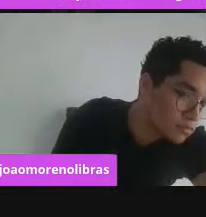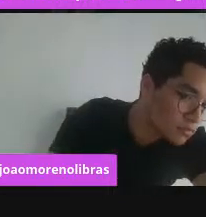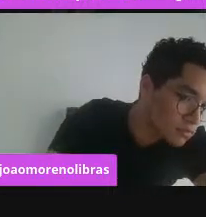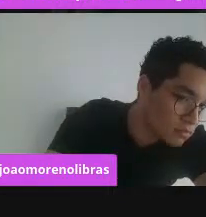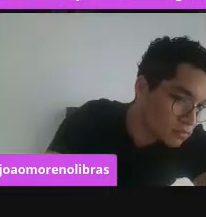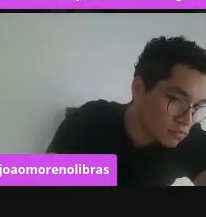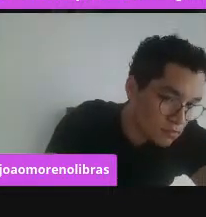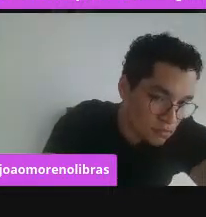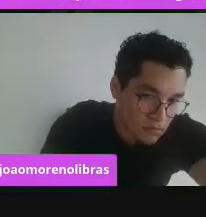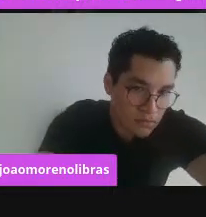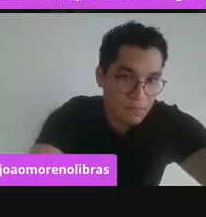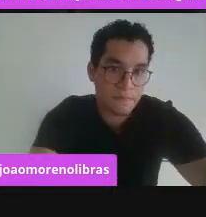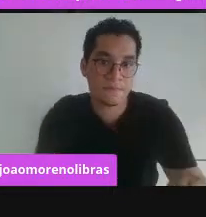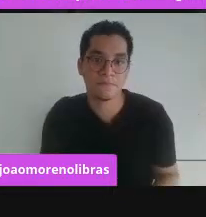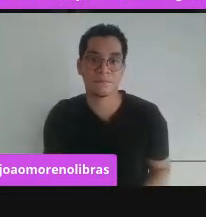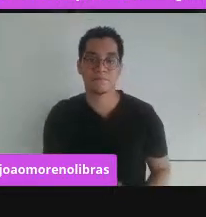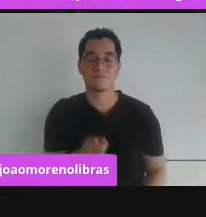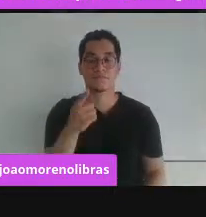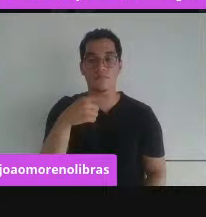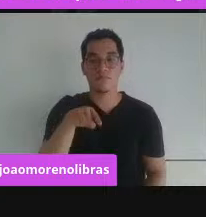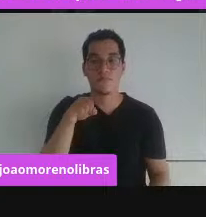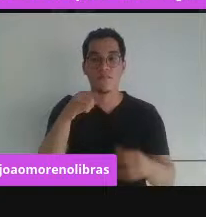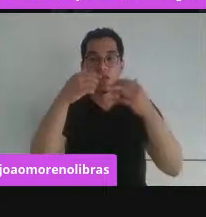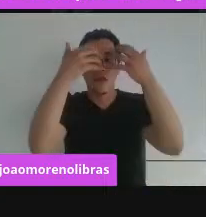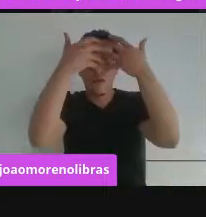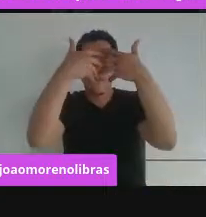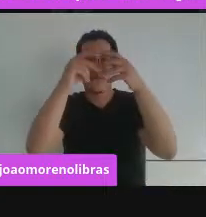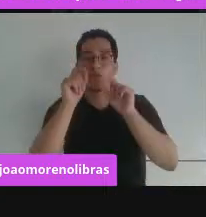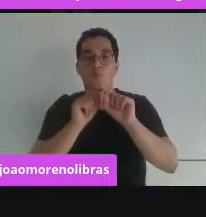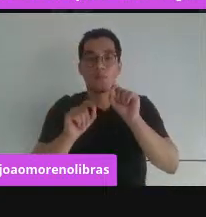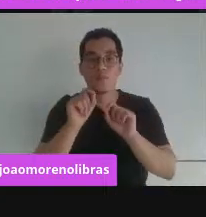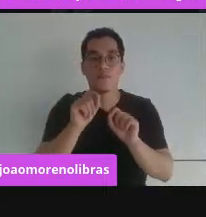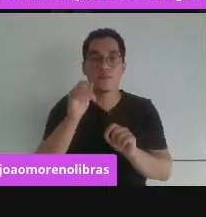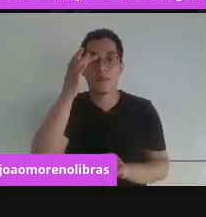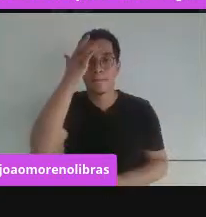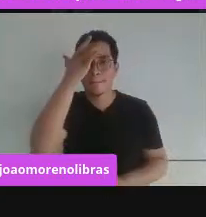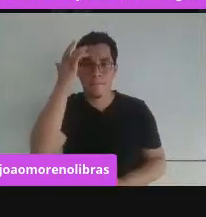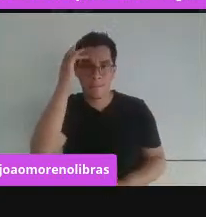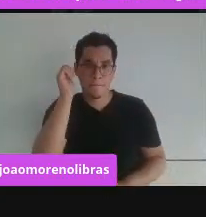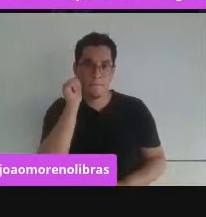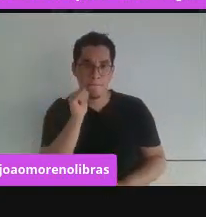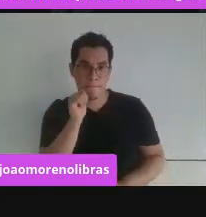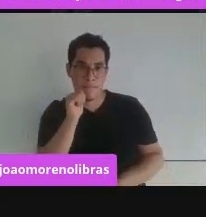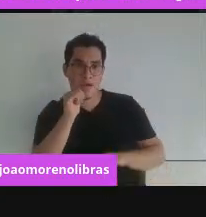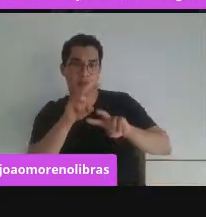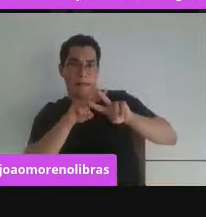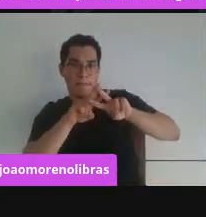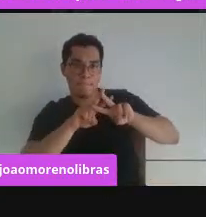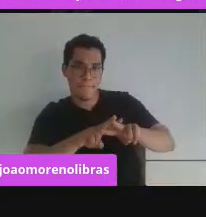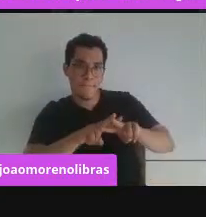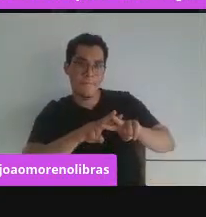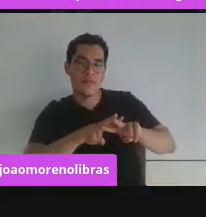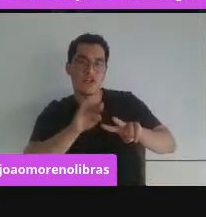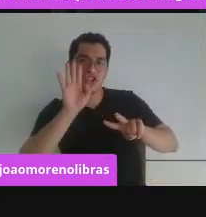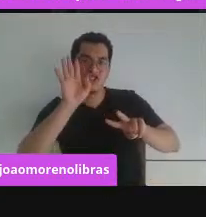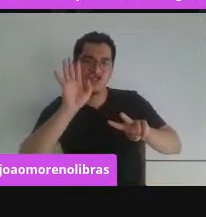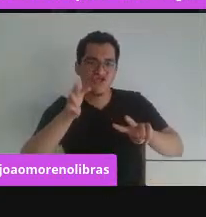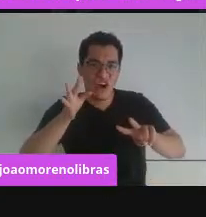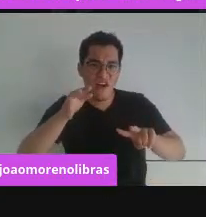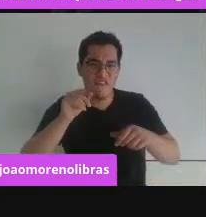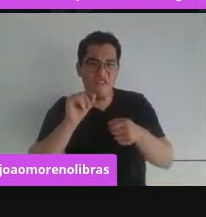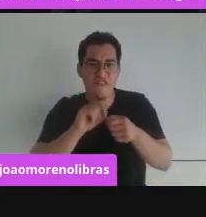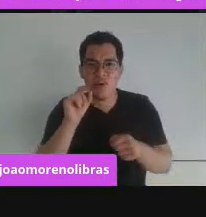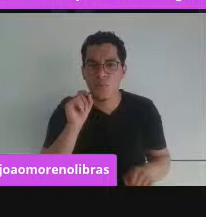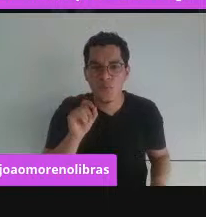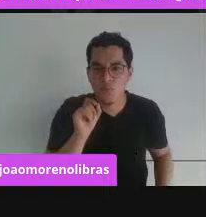imagina o que essas detentas aprontaram na vida. Não estão presas à toa. Falta saber a